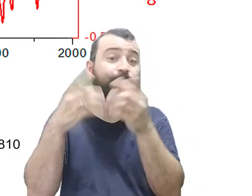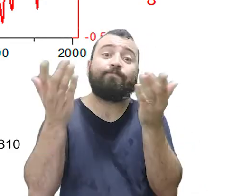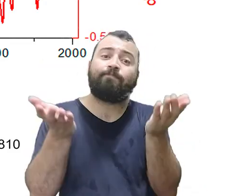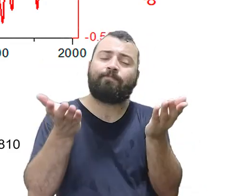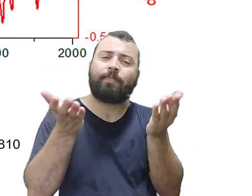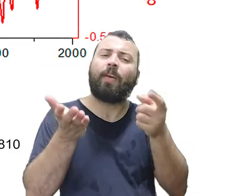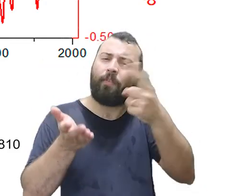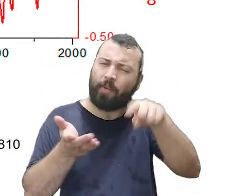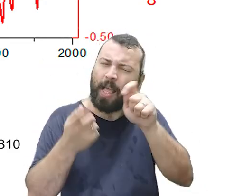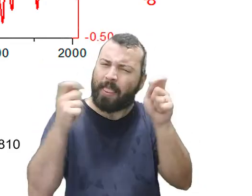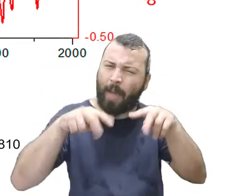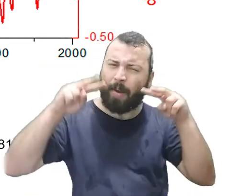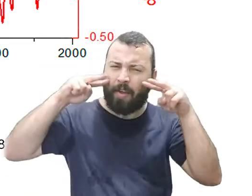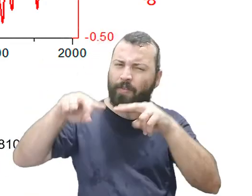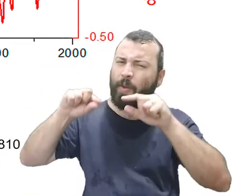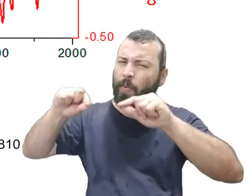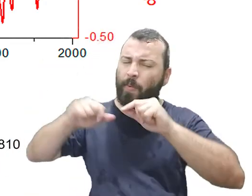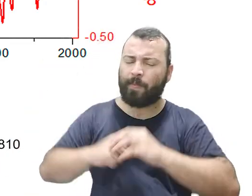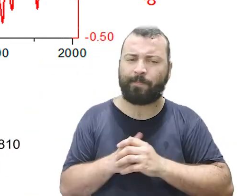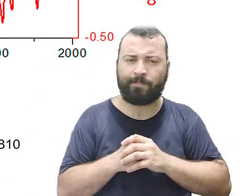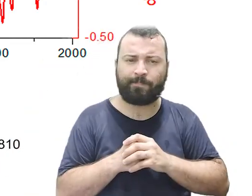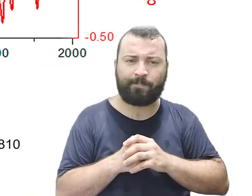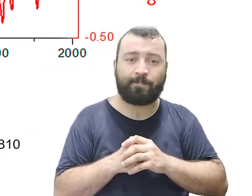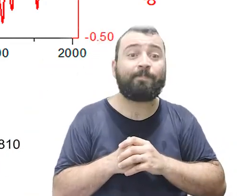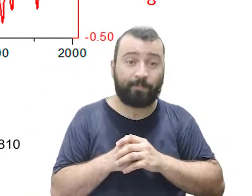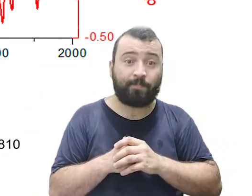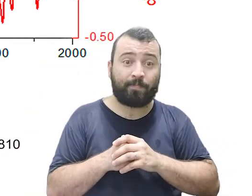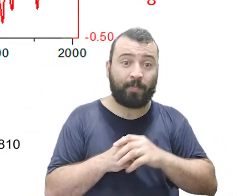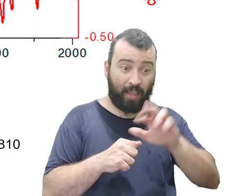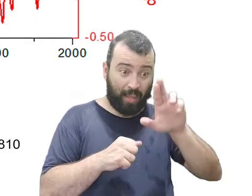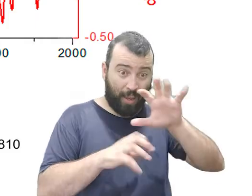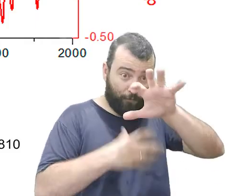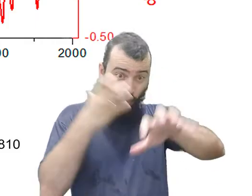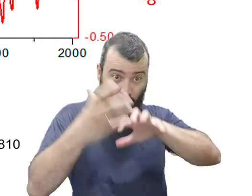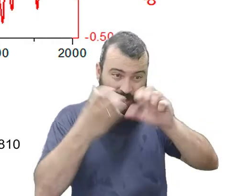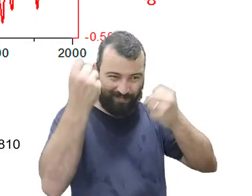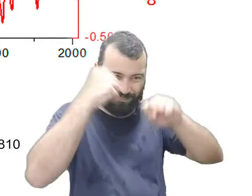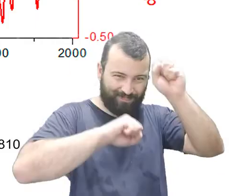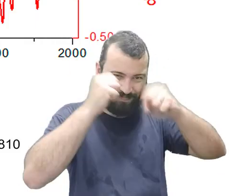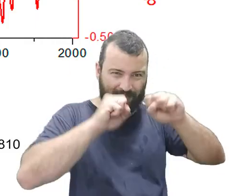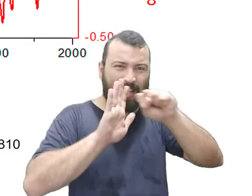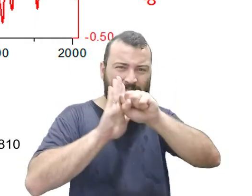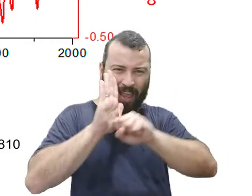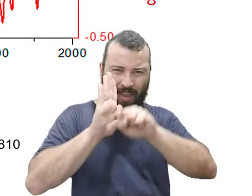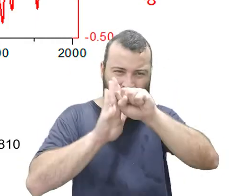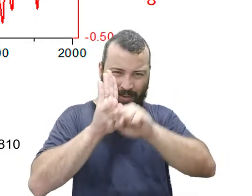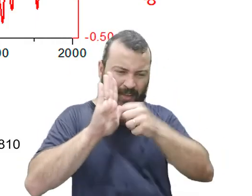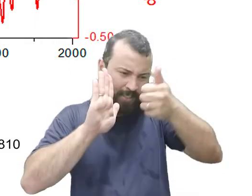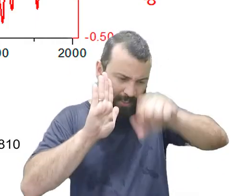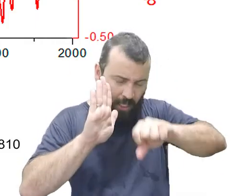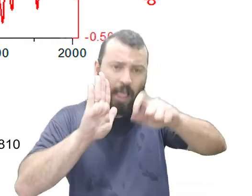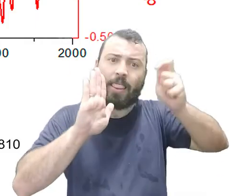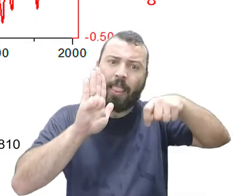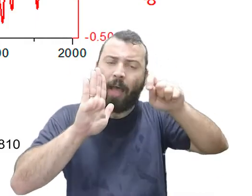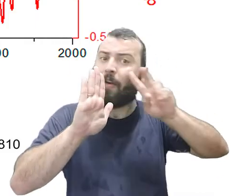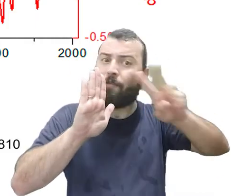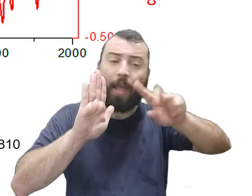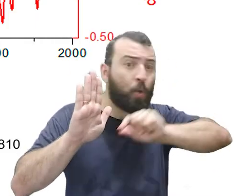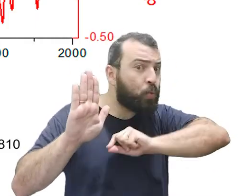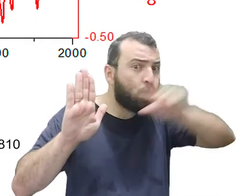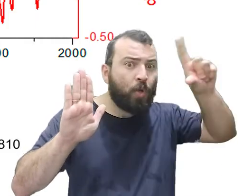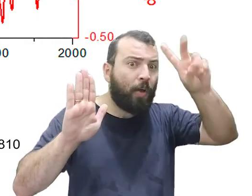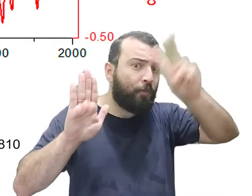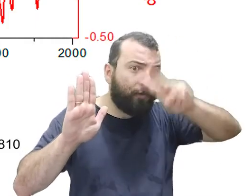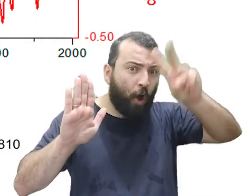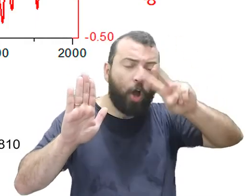Bom, como vocês conseguem observar, logo depois da Revolução Industrial, a partir do século XIX, nós observamos um